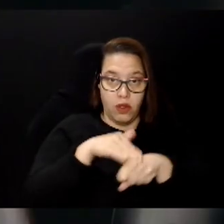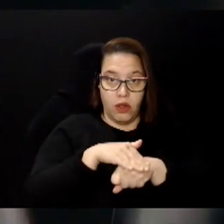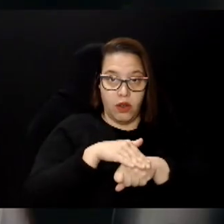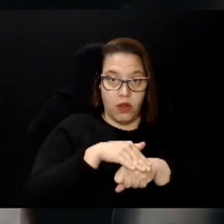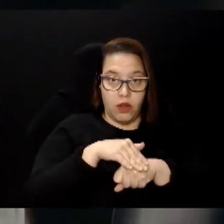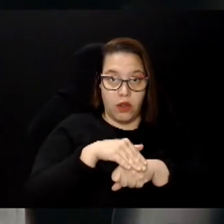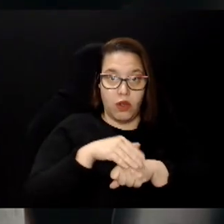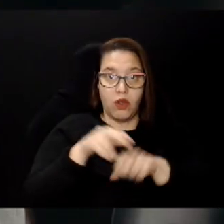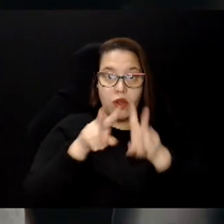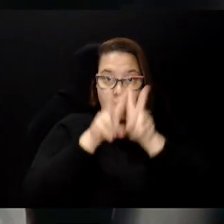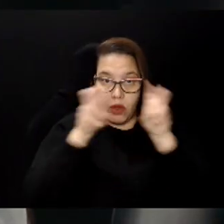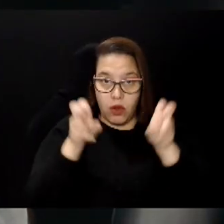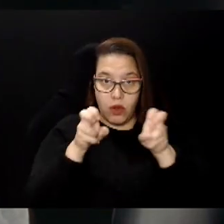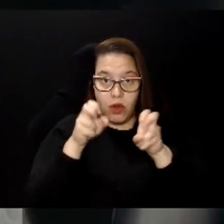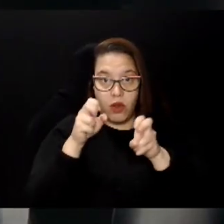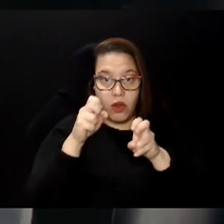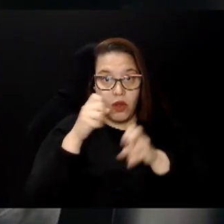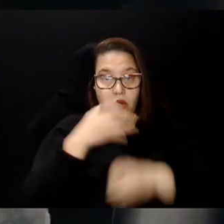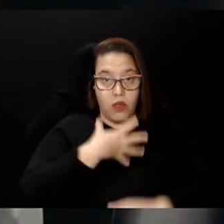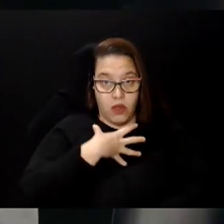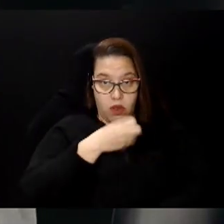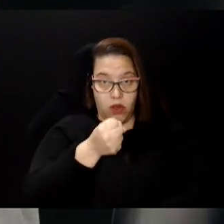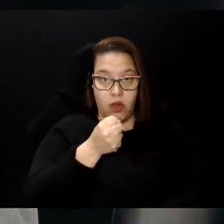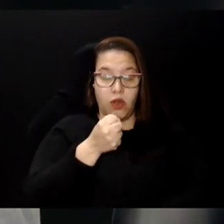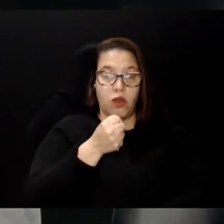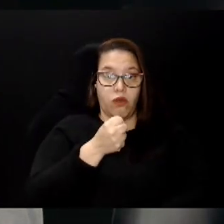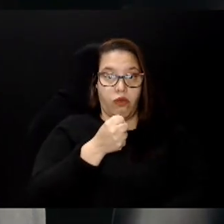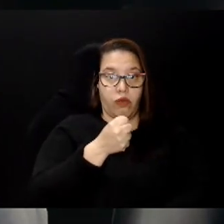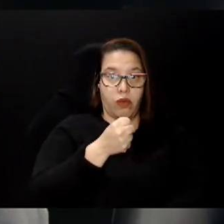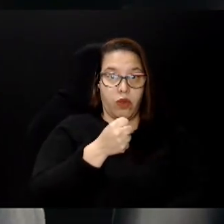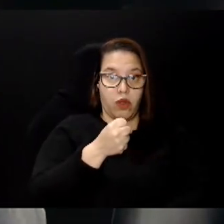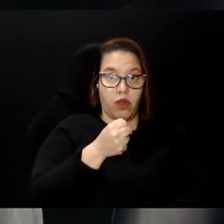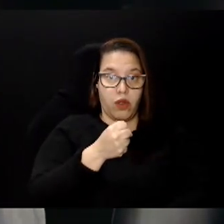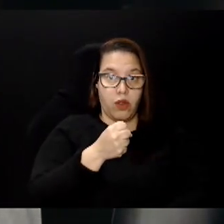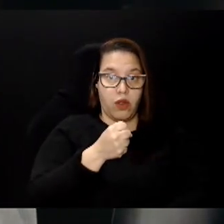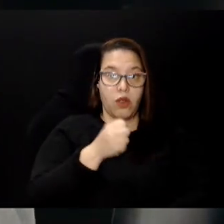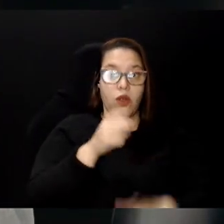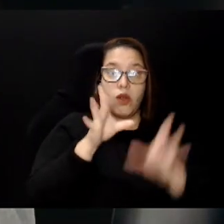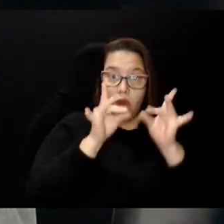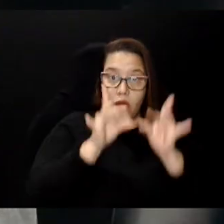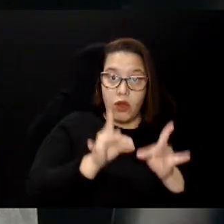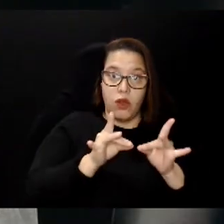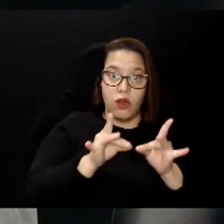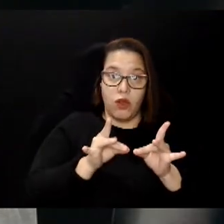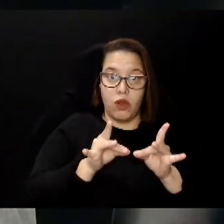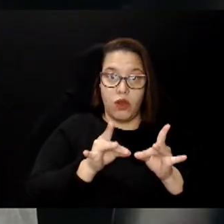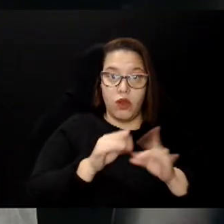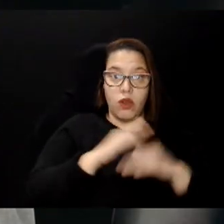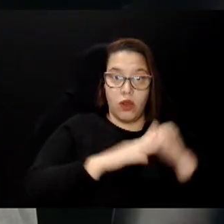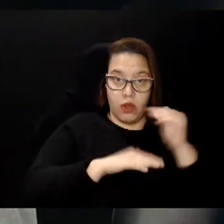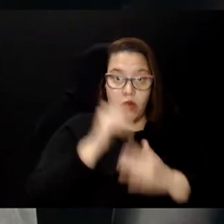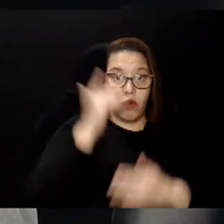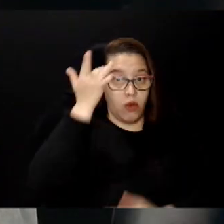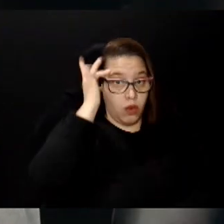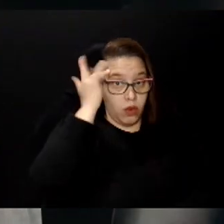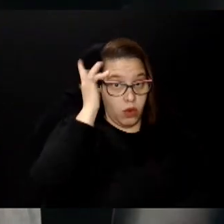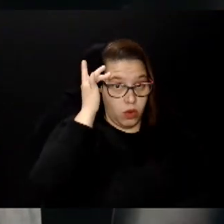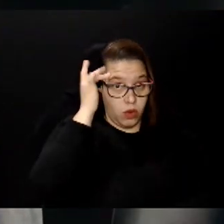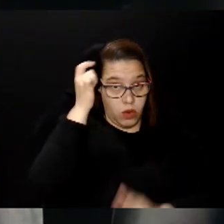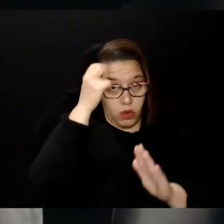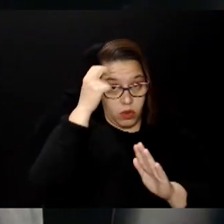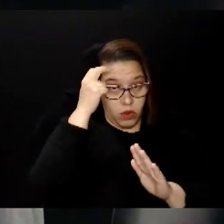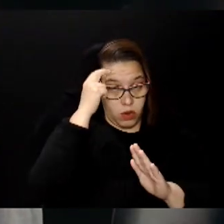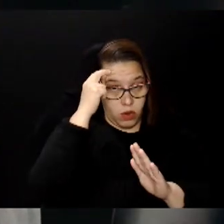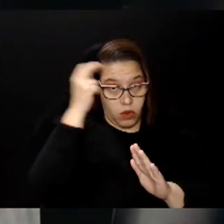ideação suicida com a máquina. Esse é um caso muito explícito. Você quer ver uma área onde eu acho que a inteligência artificial vai ajudar muito a gente?